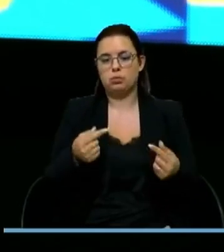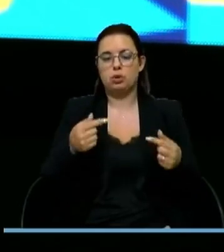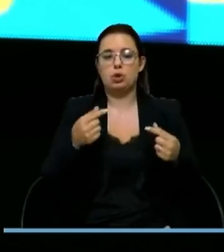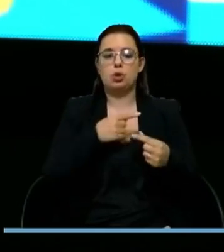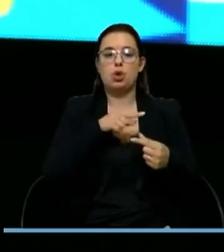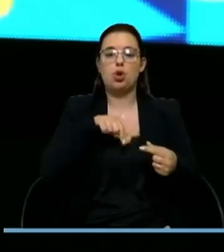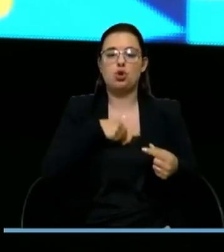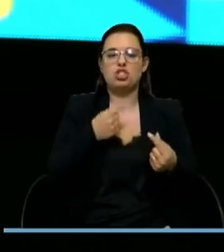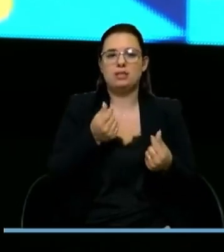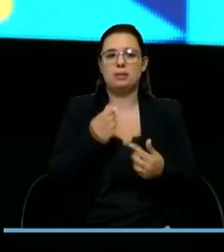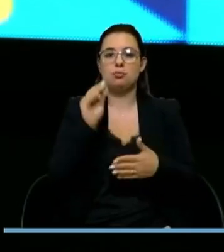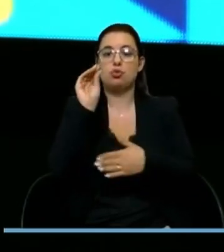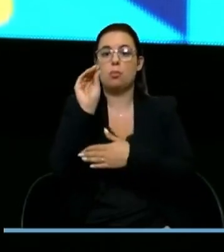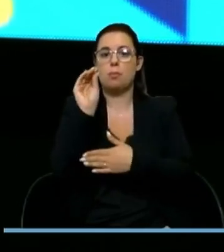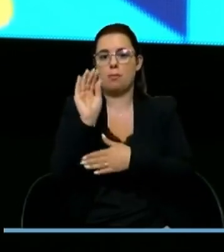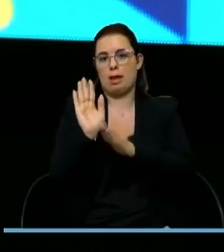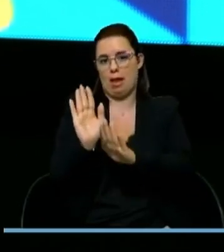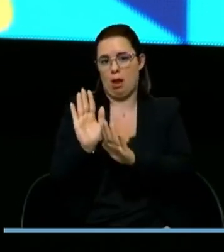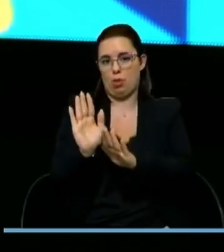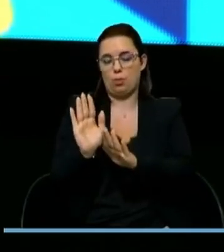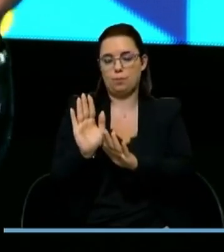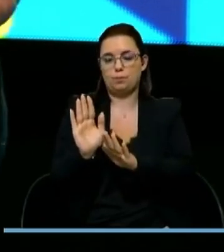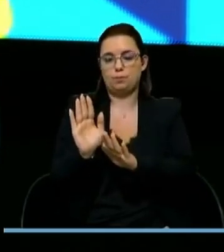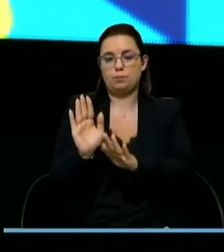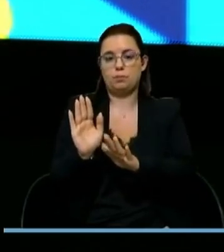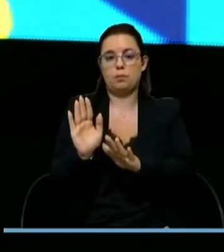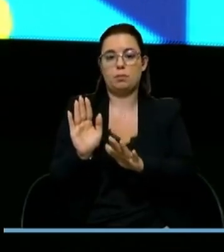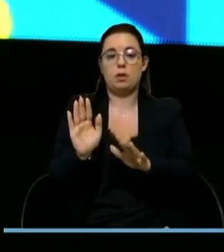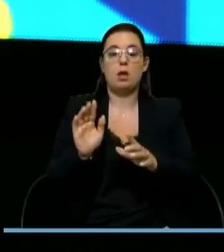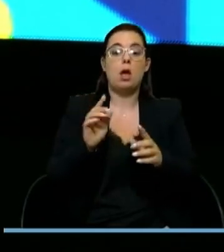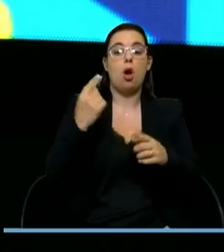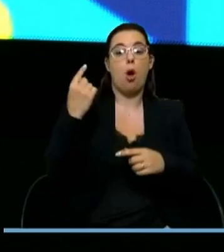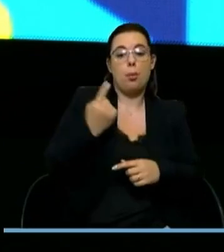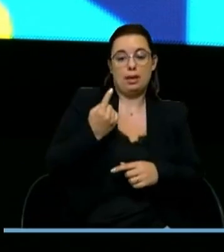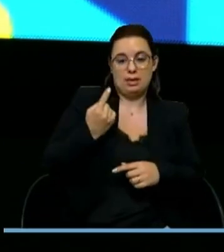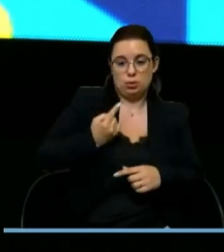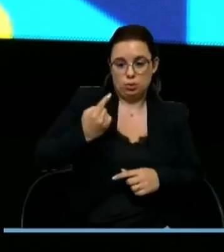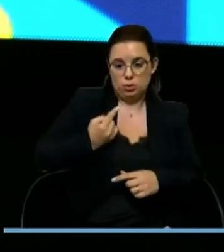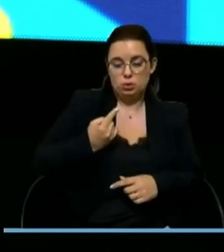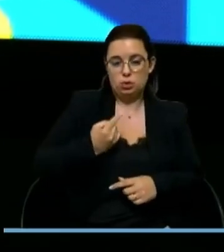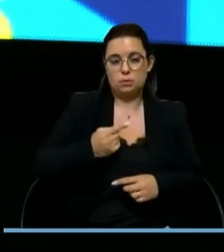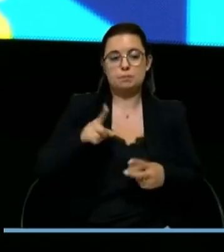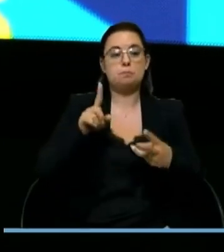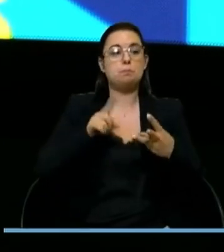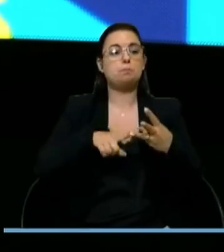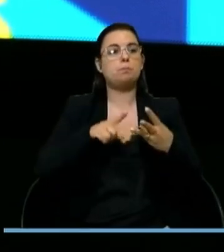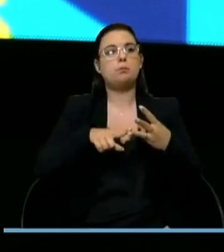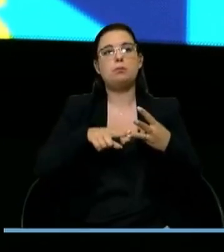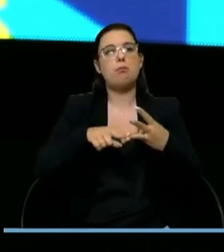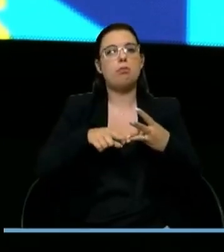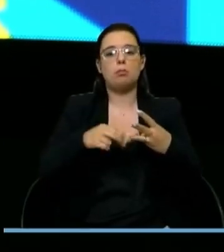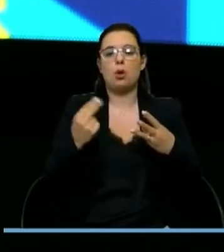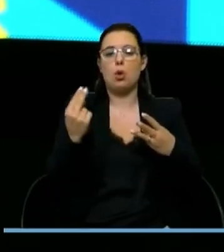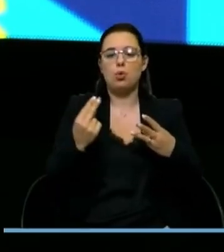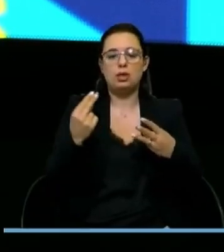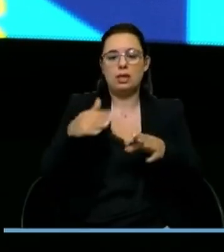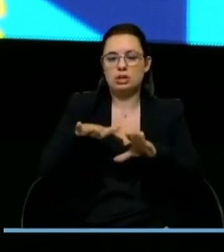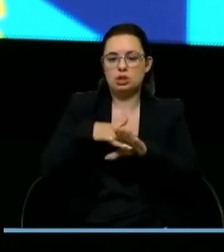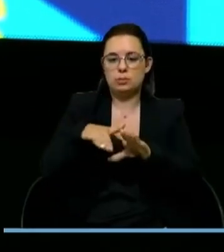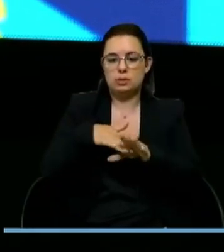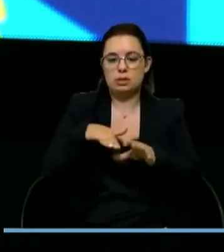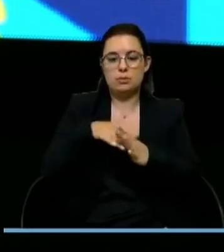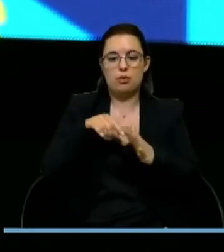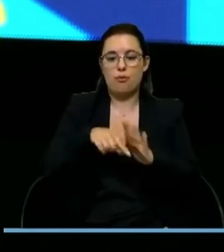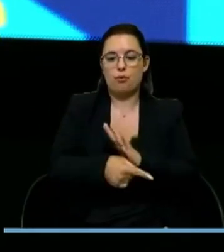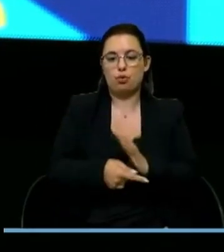o dinheiro bancário tokenizado, a tokenização de obrigações, a tokenização de unidades de participação em